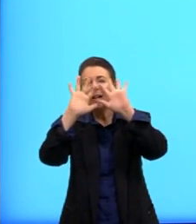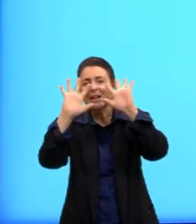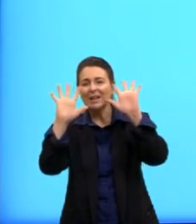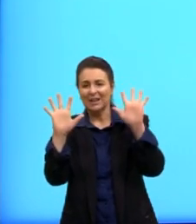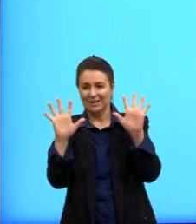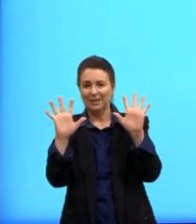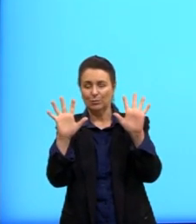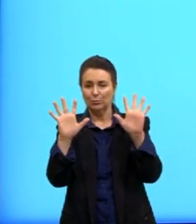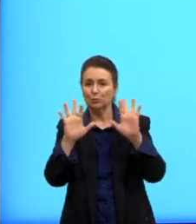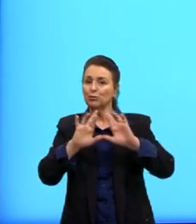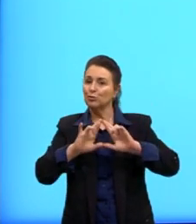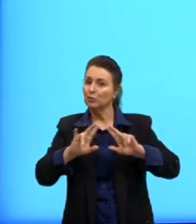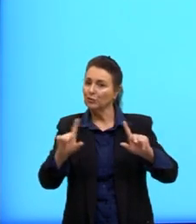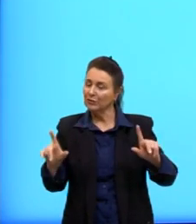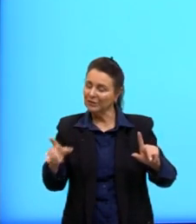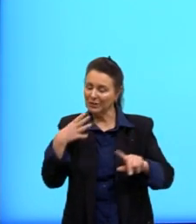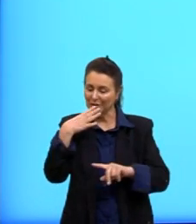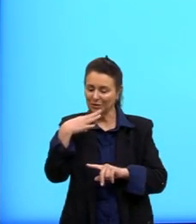certo?